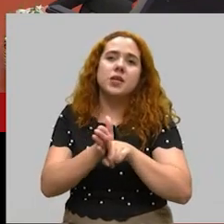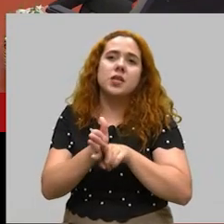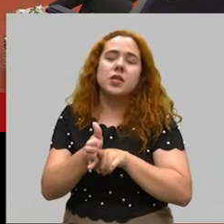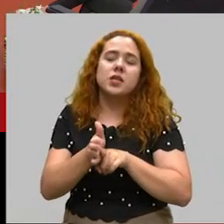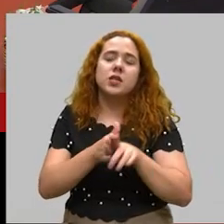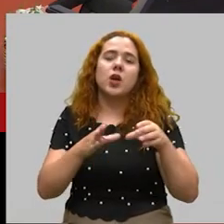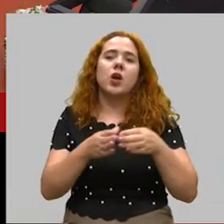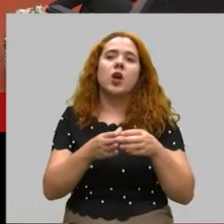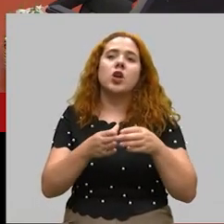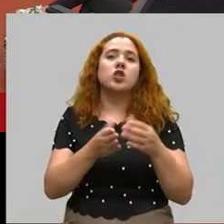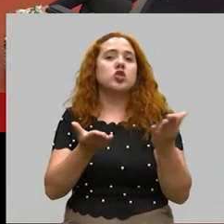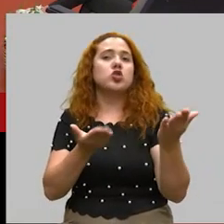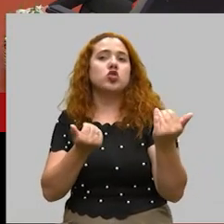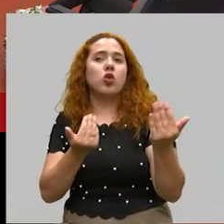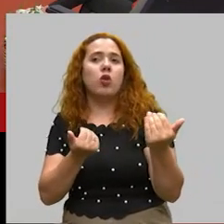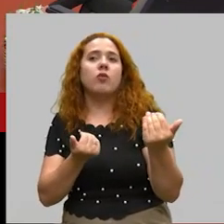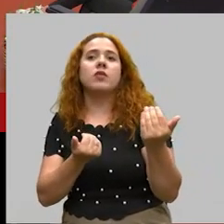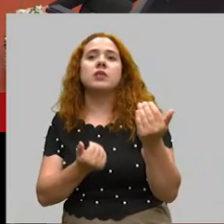neeja